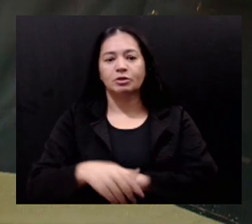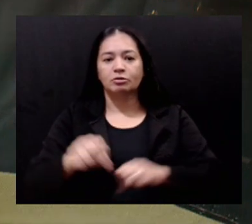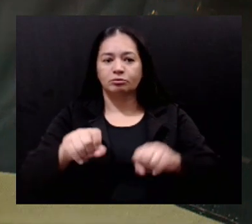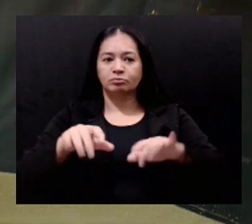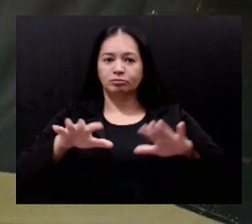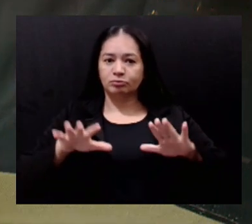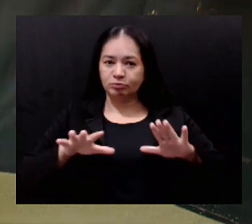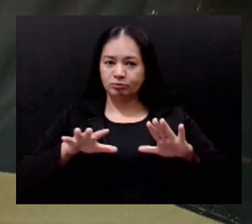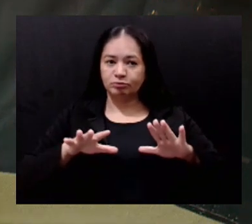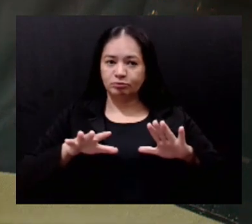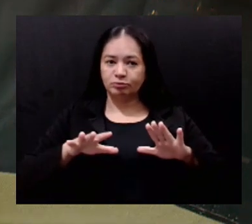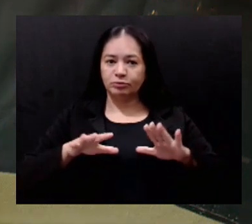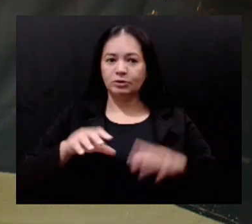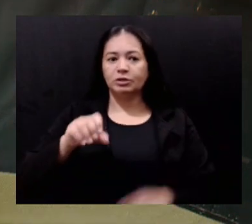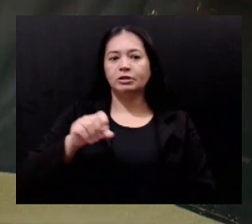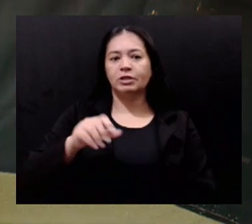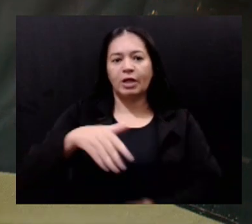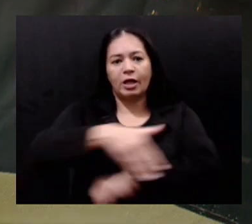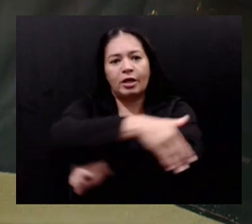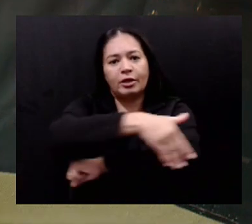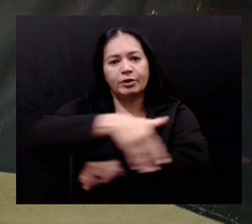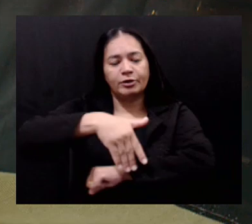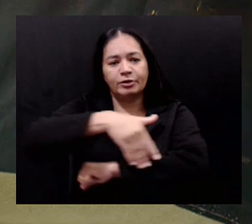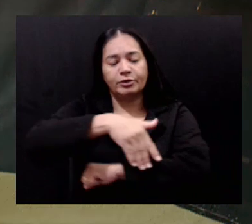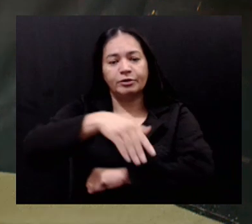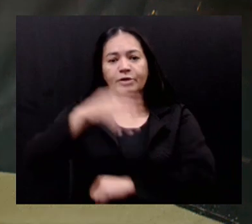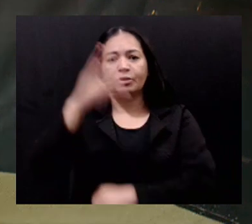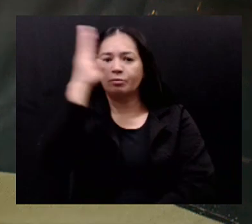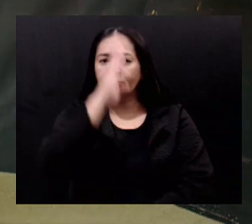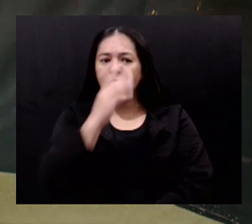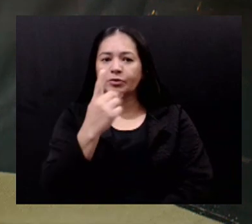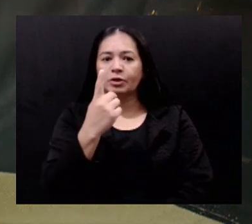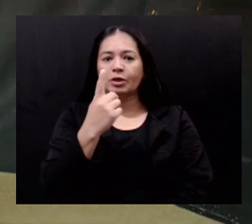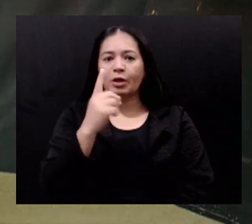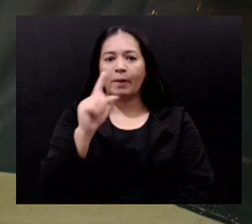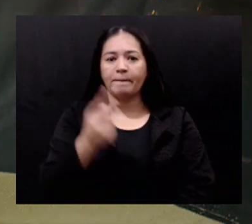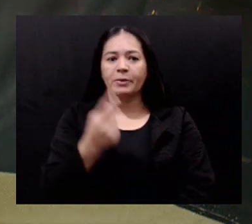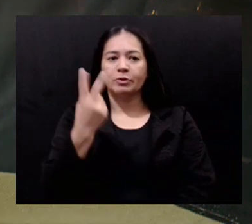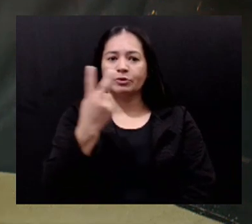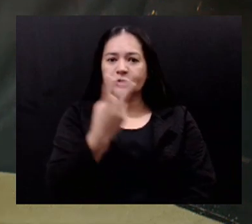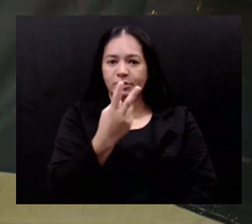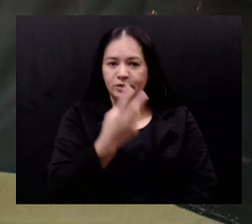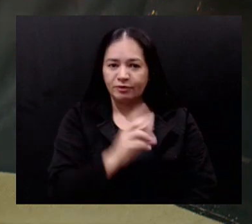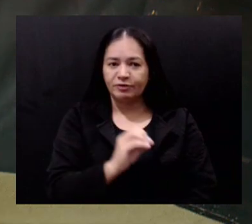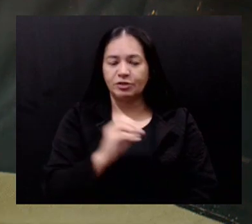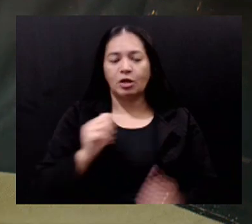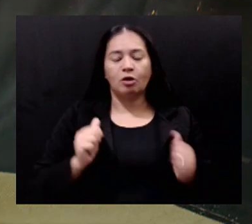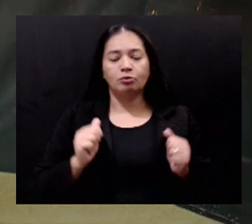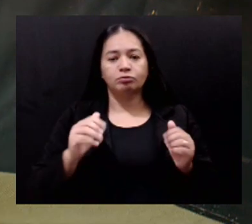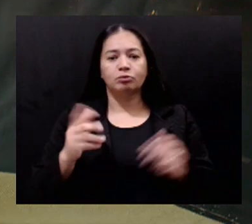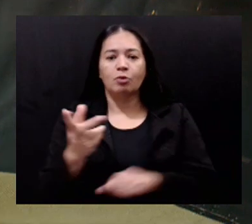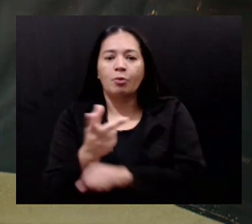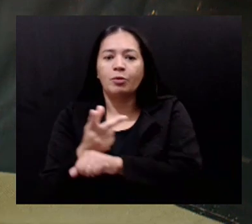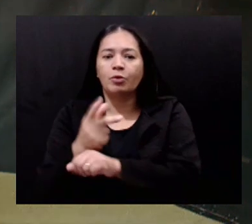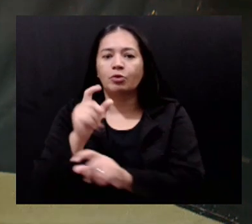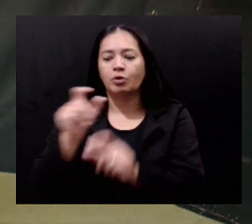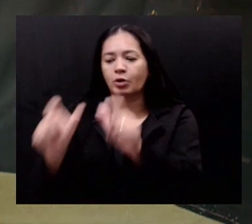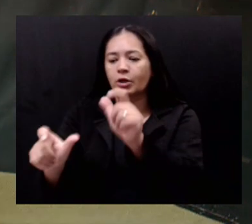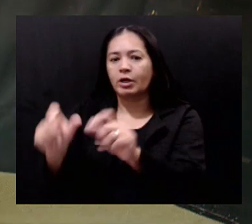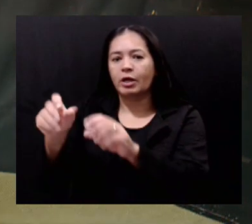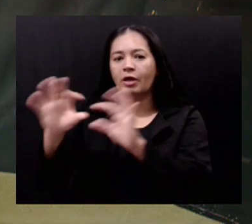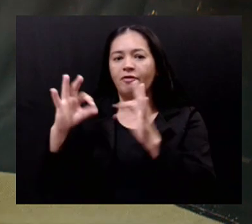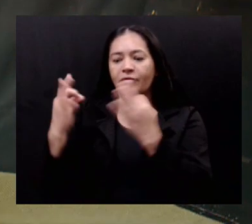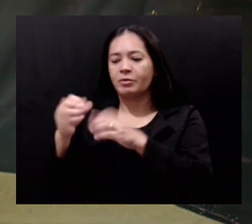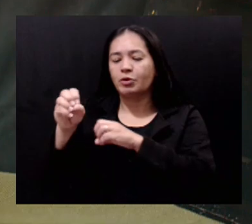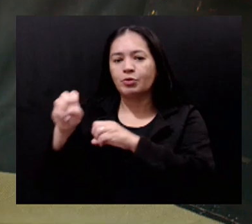na Avenida Brasil 1220. A iniciativa busca orientar pais, educadores e profissionais